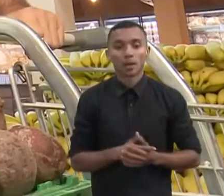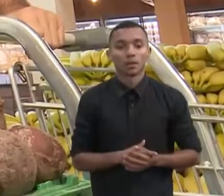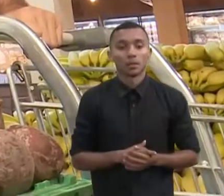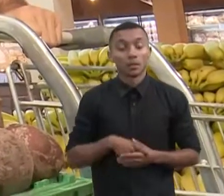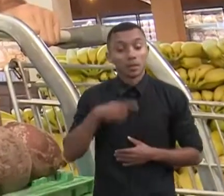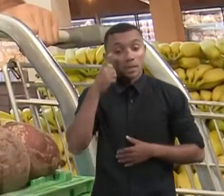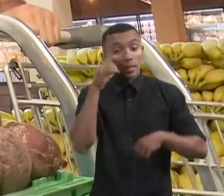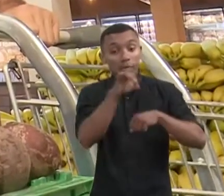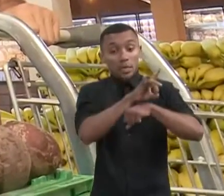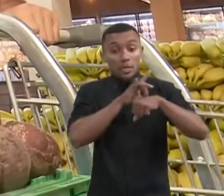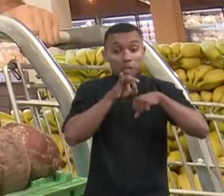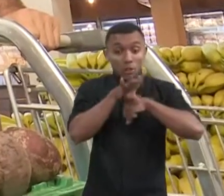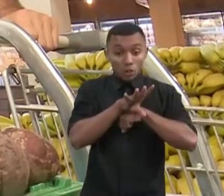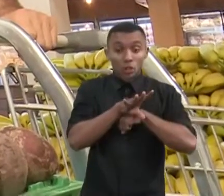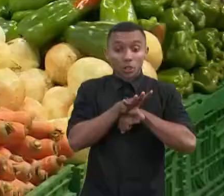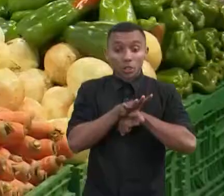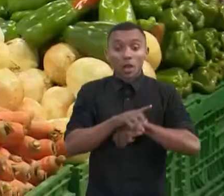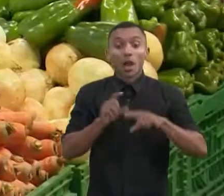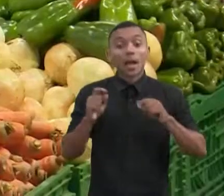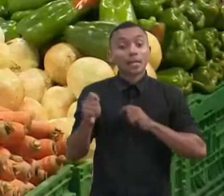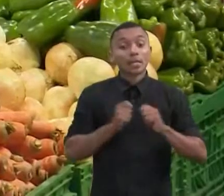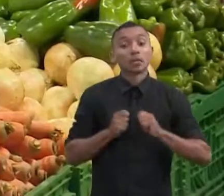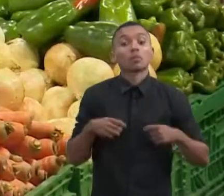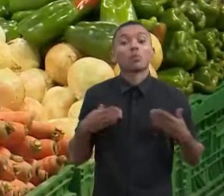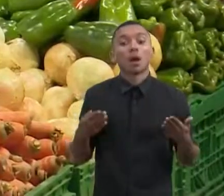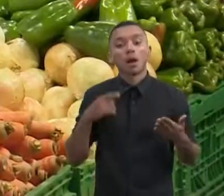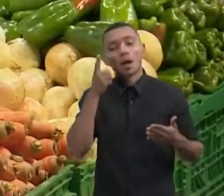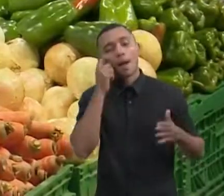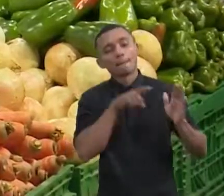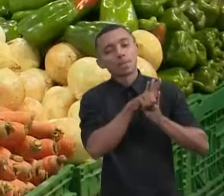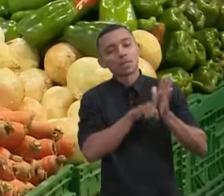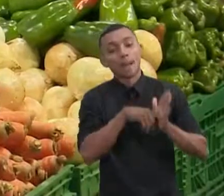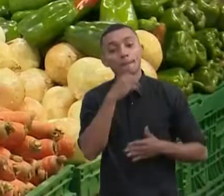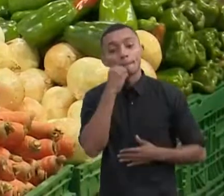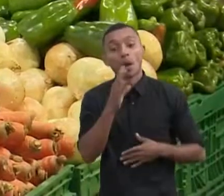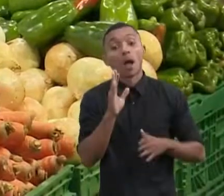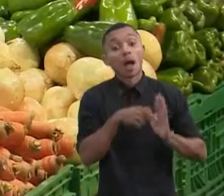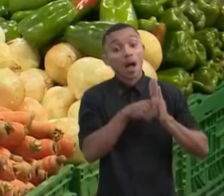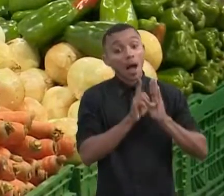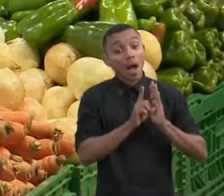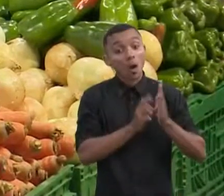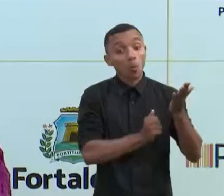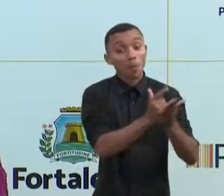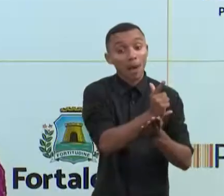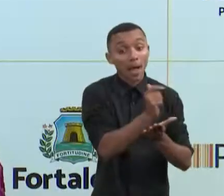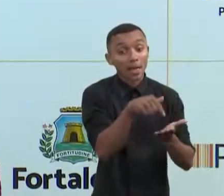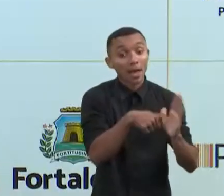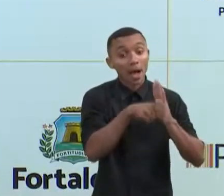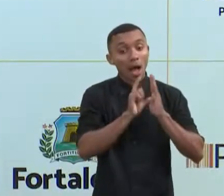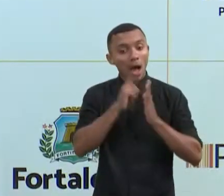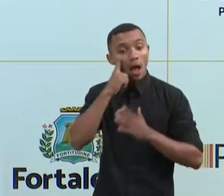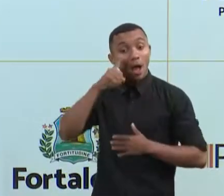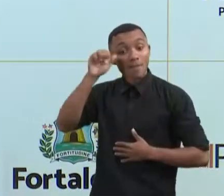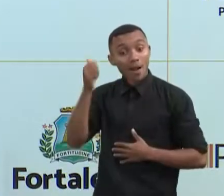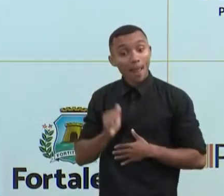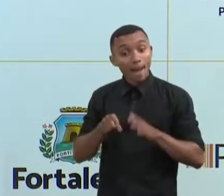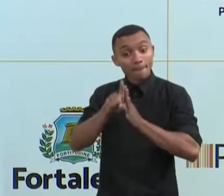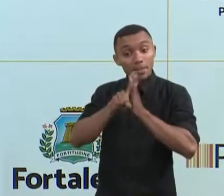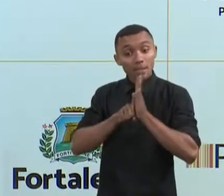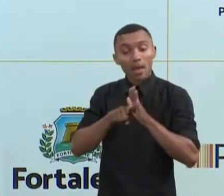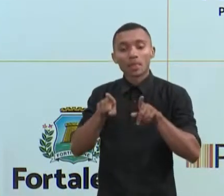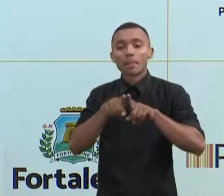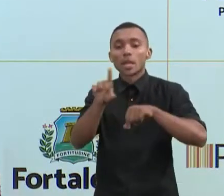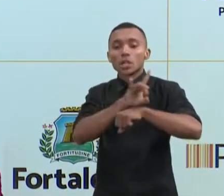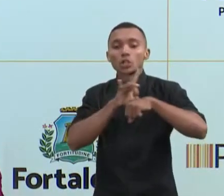dicas para pesar menos no bolso é pesquisar bem os preços antes de comprar. Então, a gente sempre, inclusive, dá